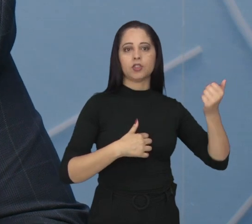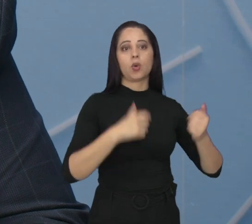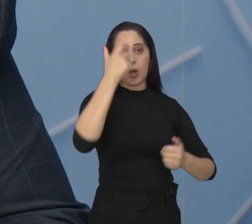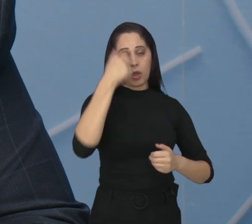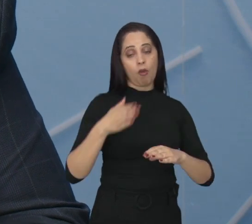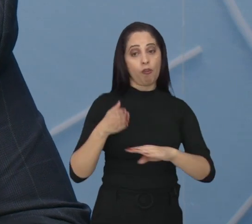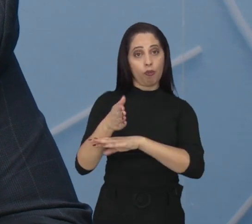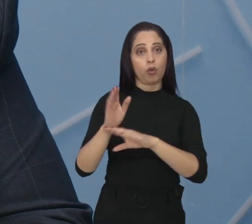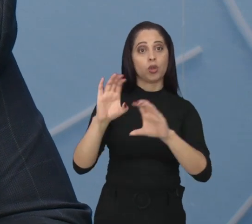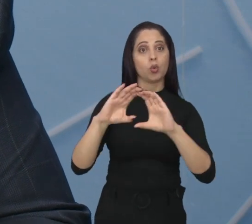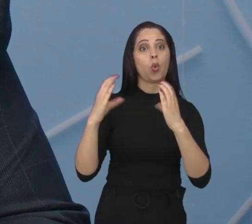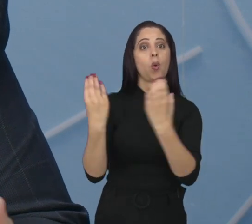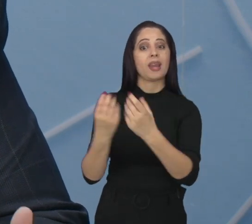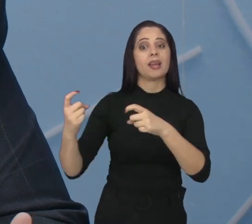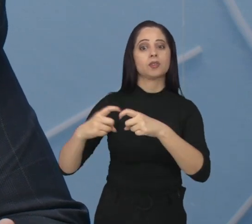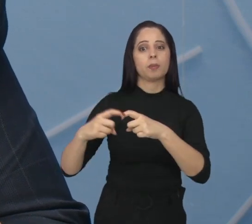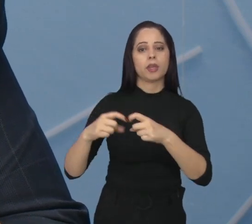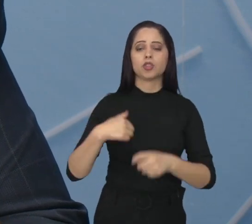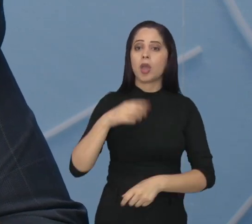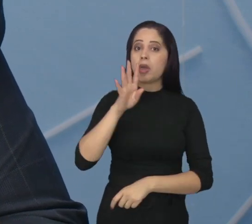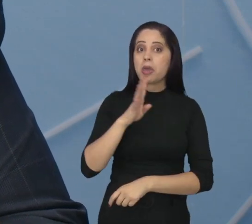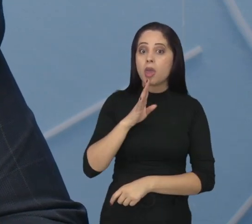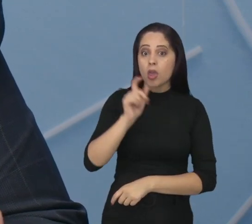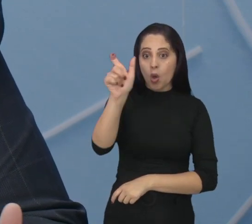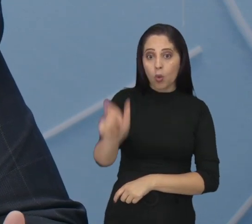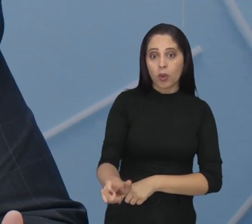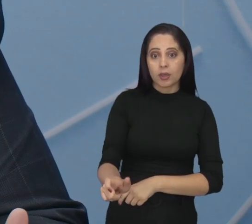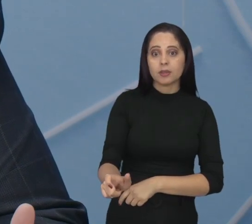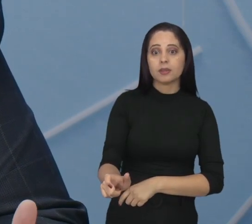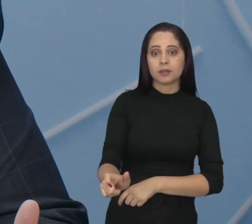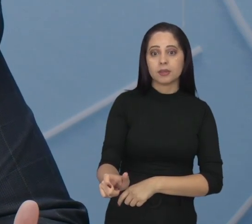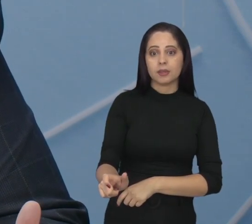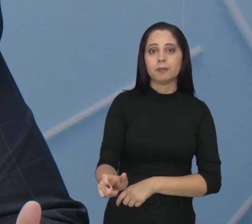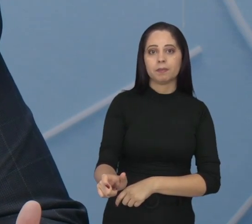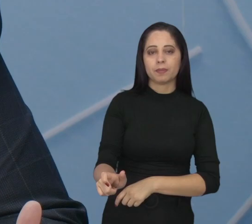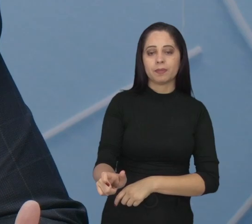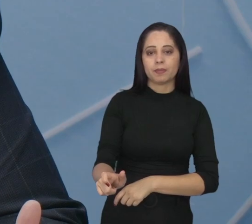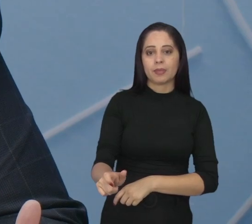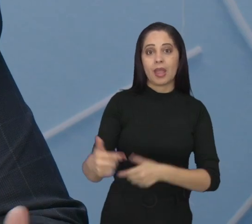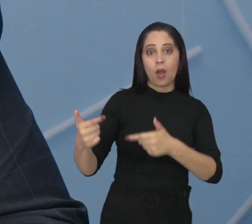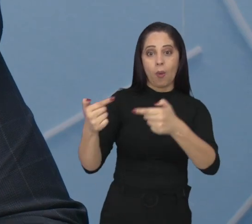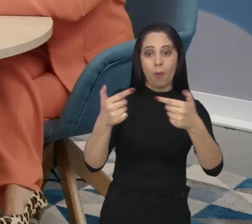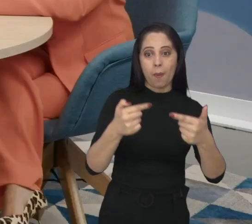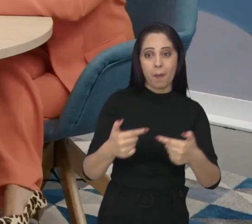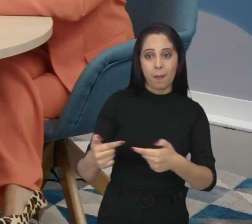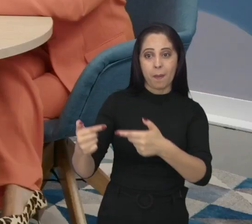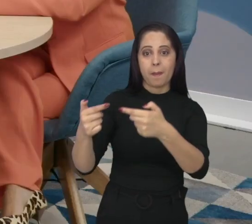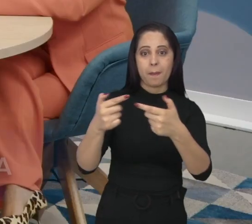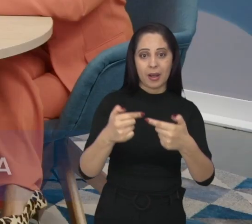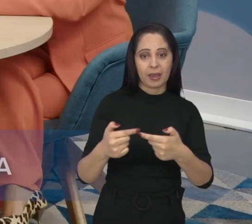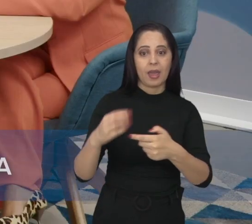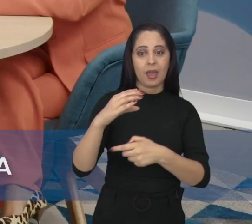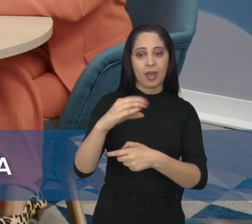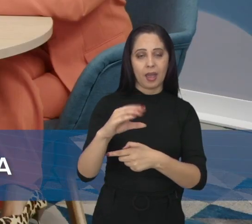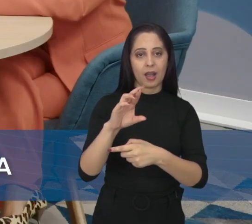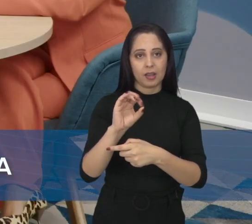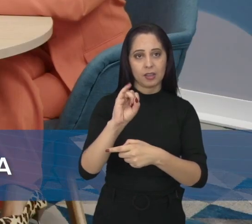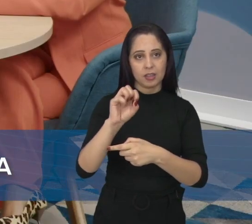congresso no México, onde eu conheci profundamente a história da Guerra Cristeira. Olha! Que num certo